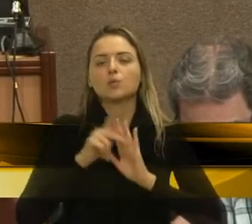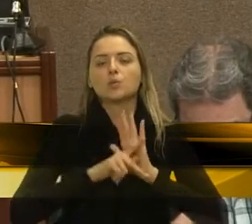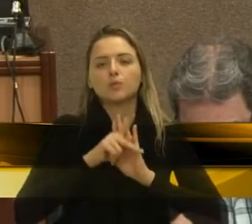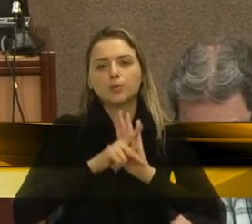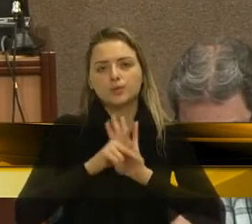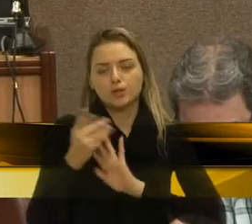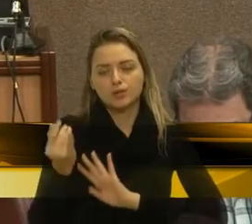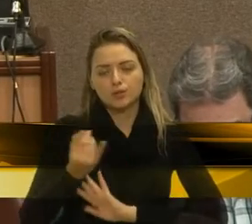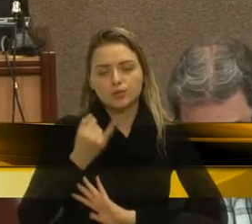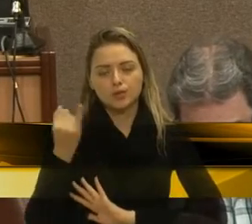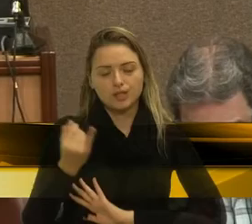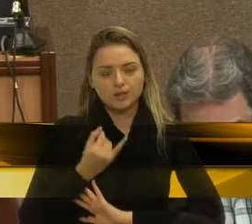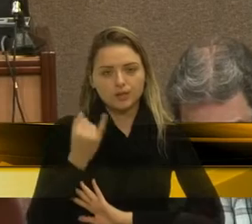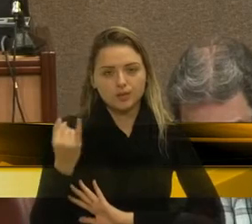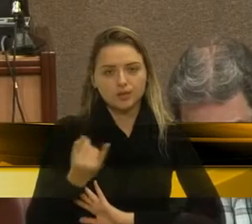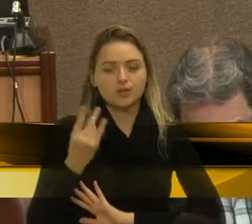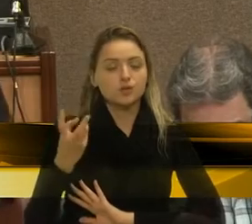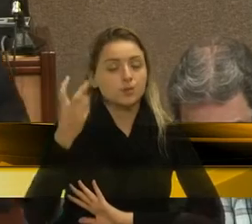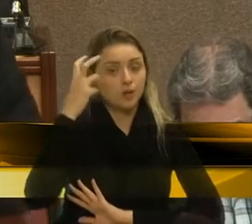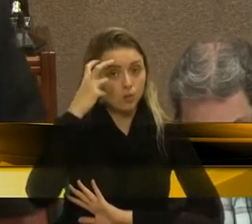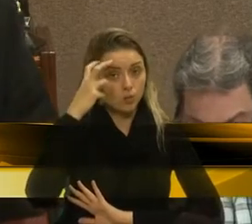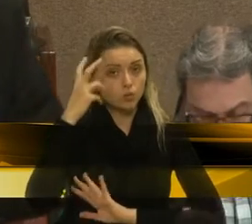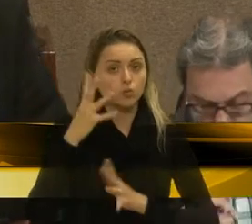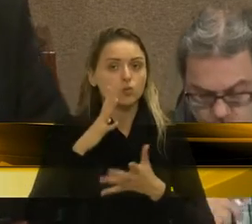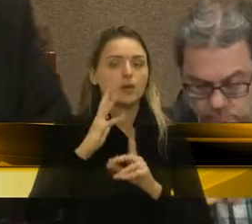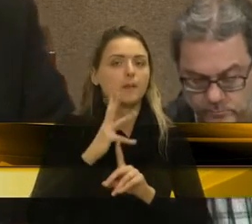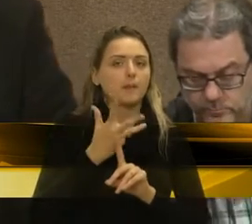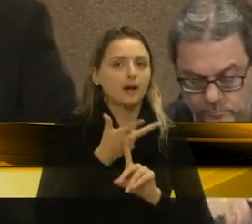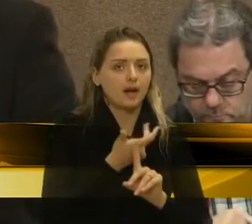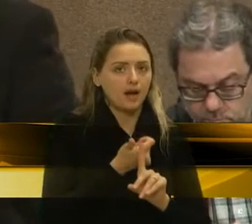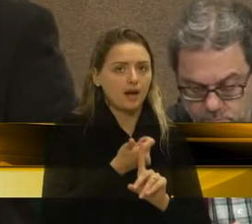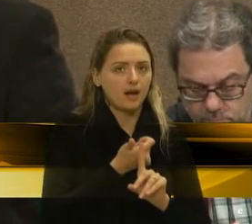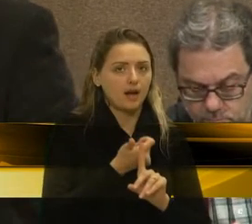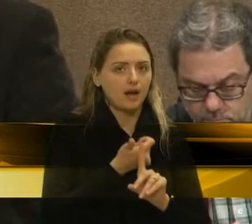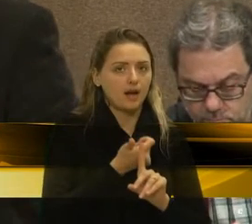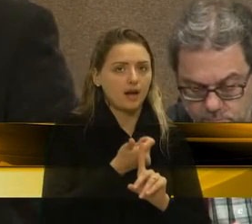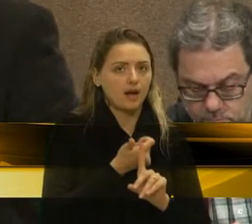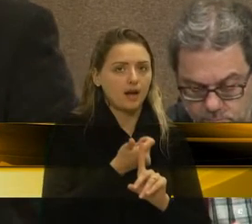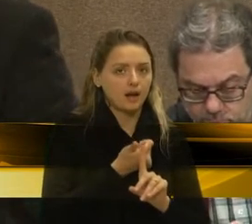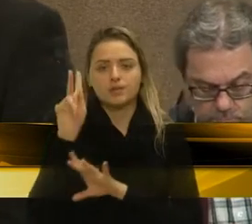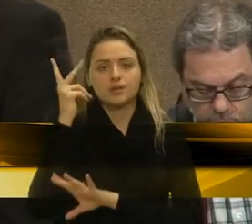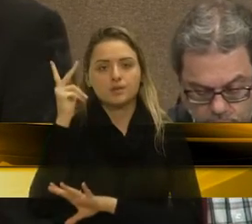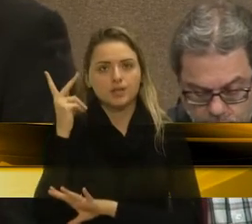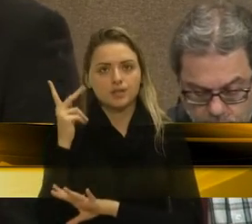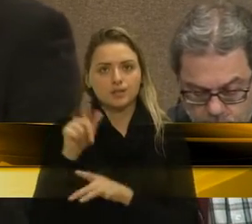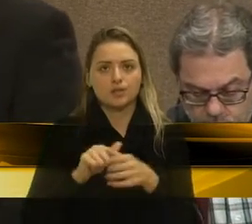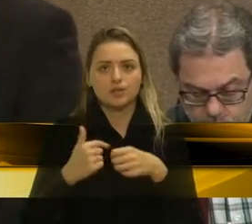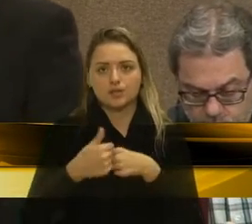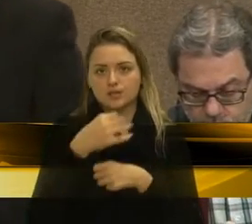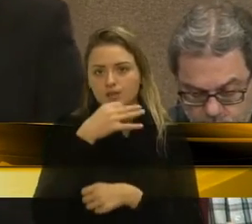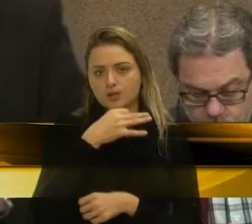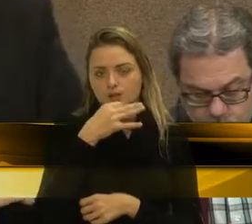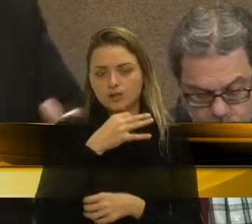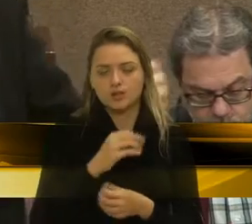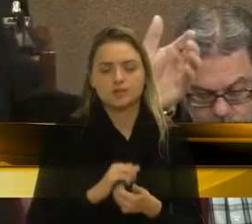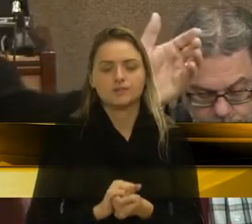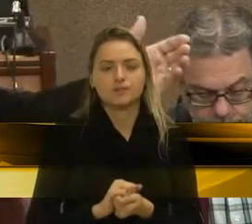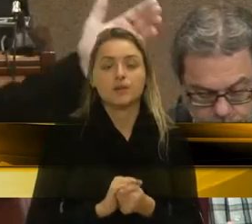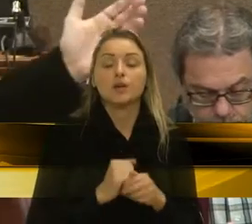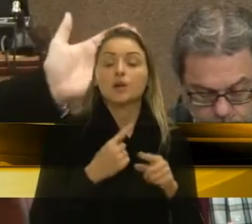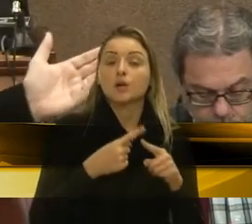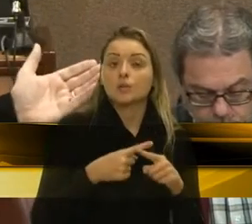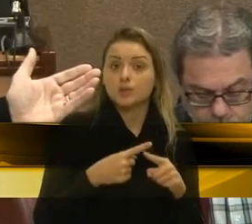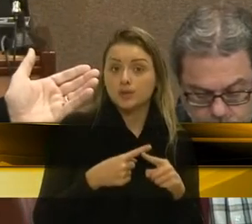fundamental para a cultura, para as artes e para a história do Caxias do Sul. Porque nós